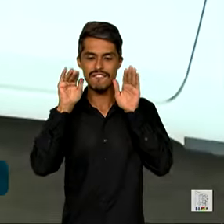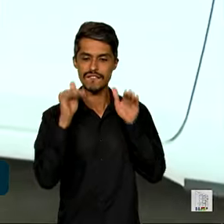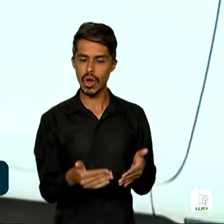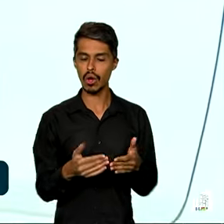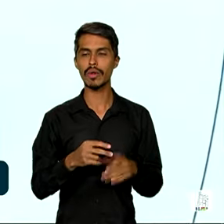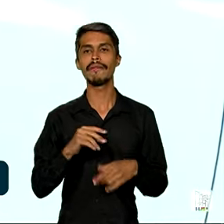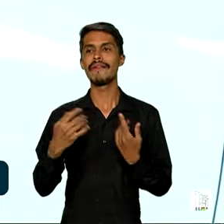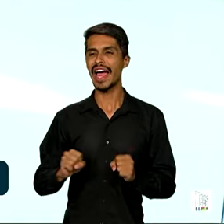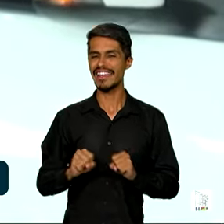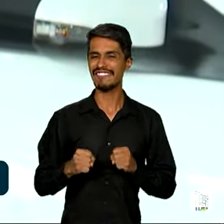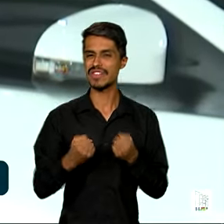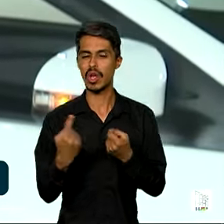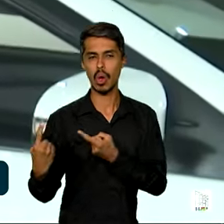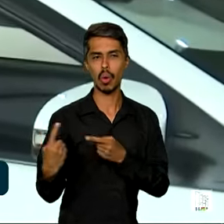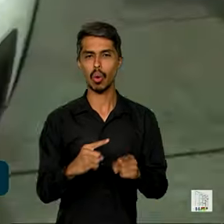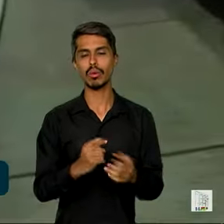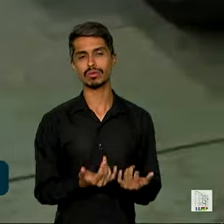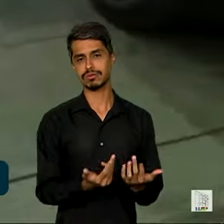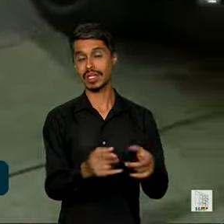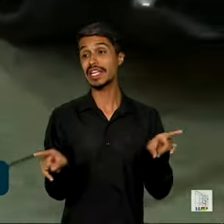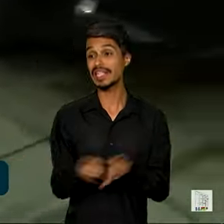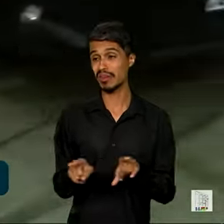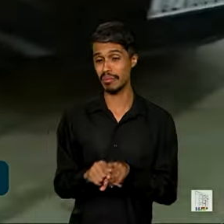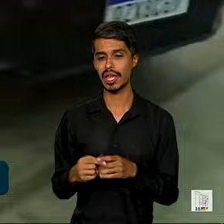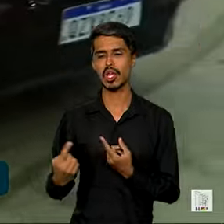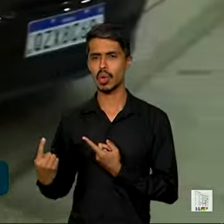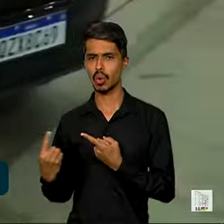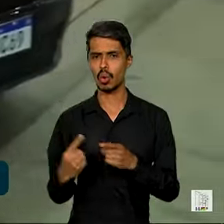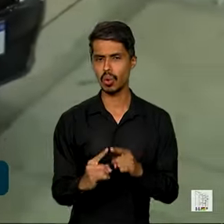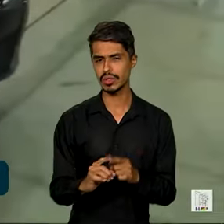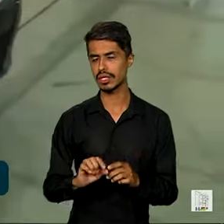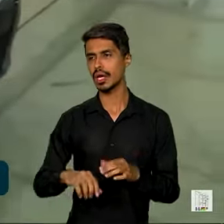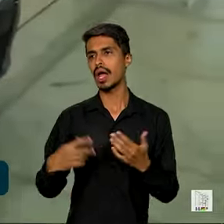o combate a incêndios, mas também aquelas ações